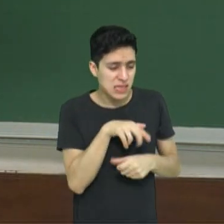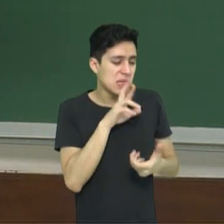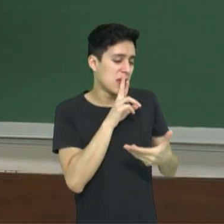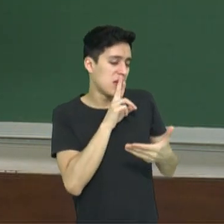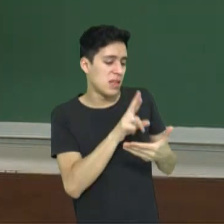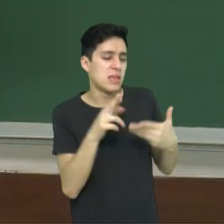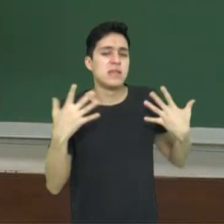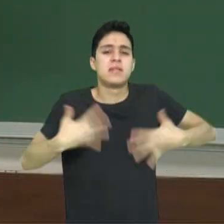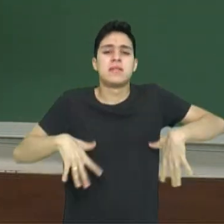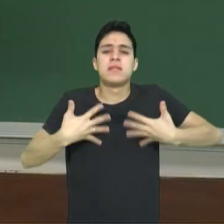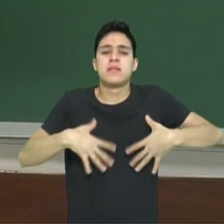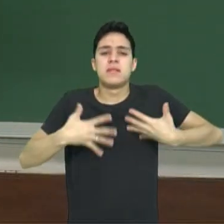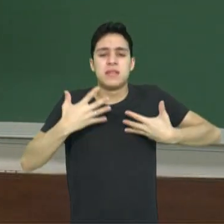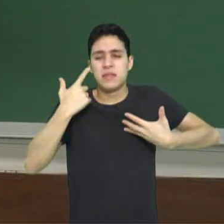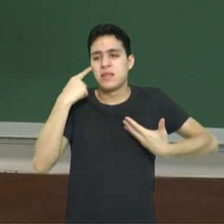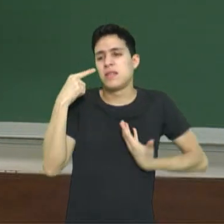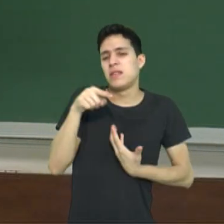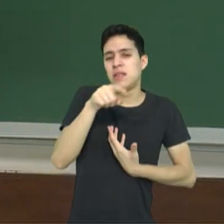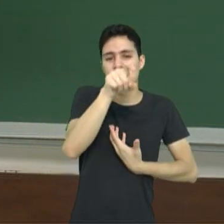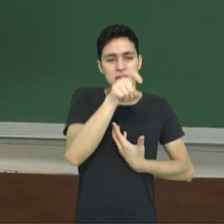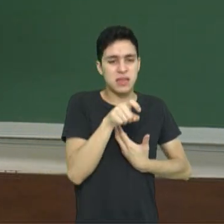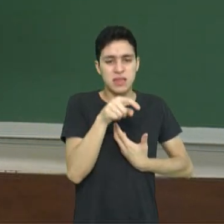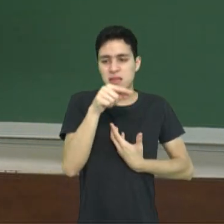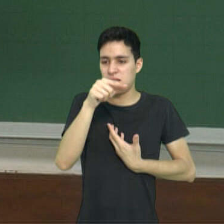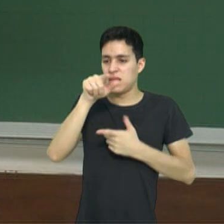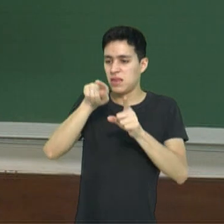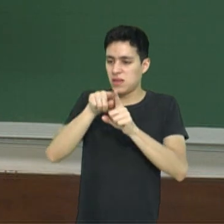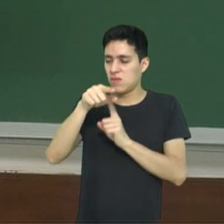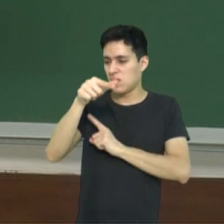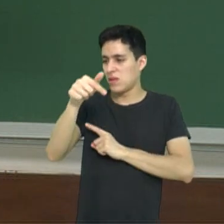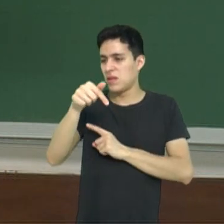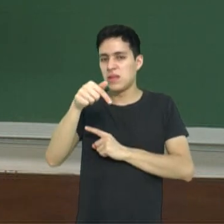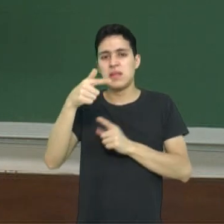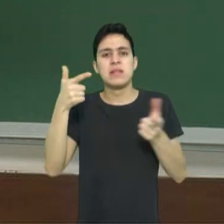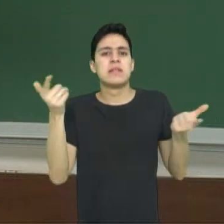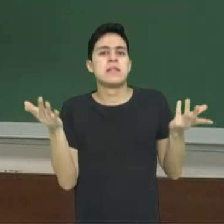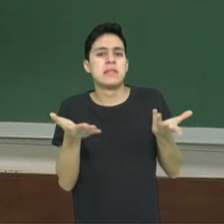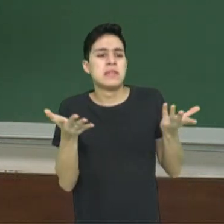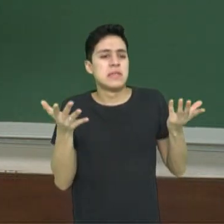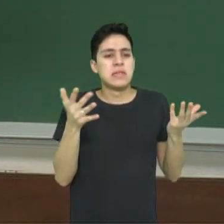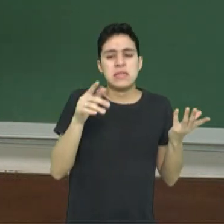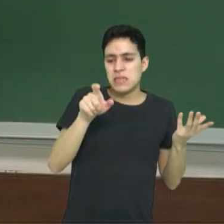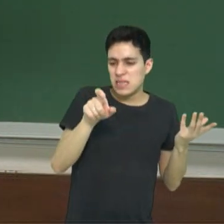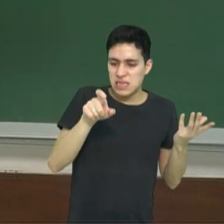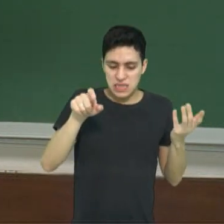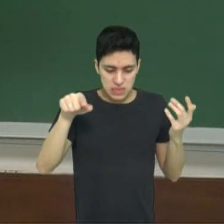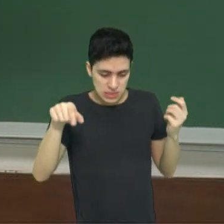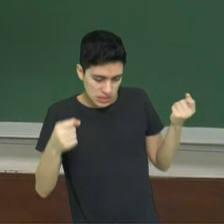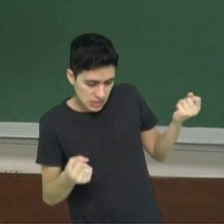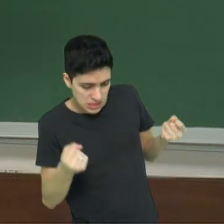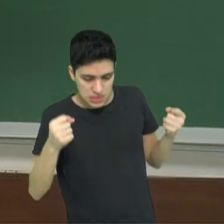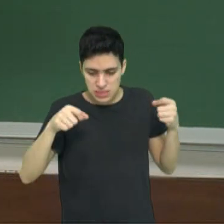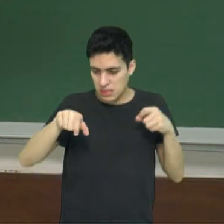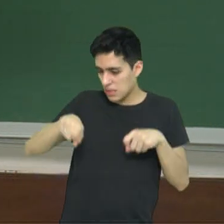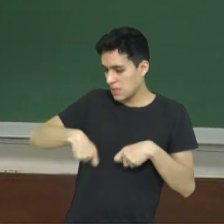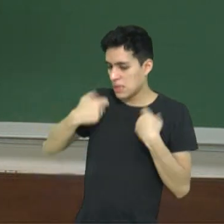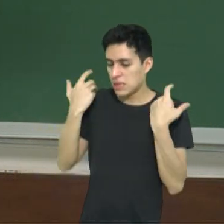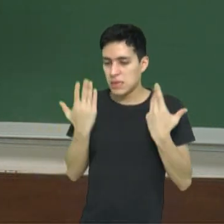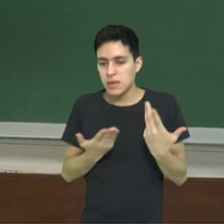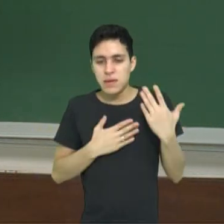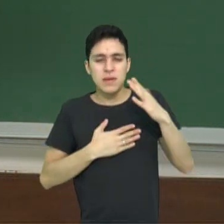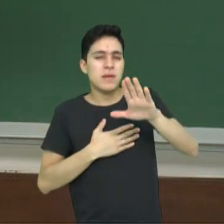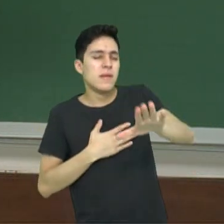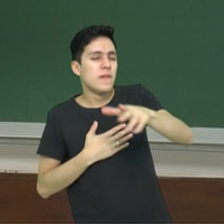resposta, você descobriu lá, X é igual a 7. Ai, ai, ai. E agora X era carro ou era moto?